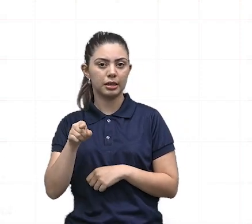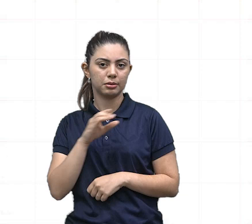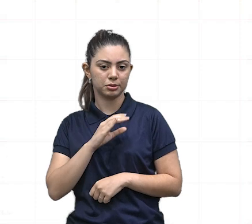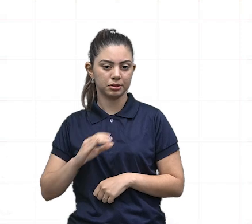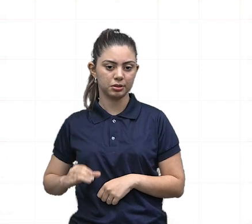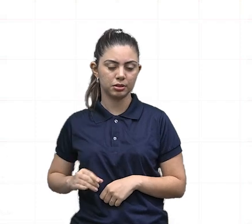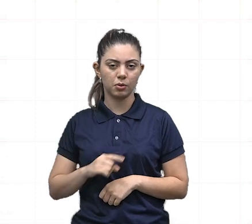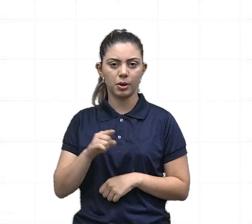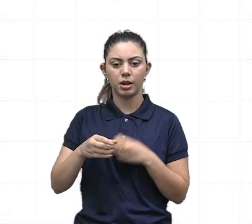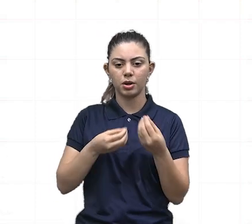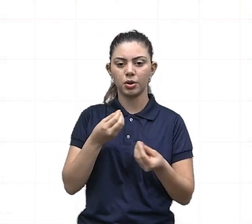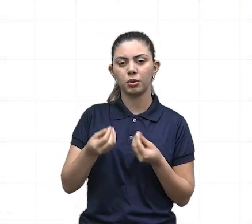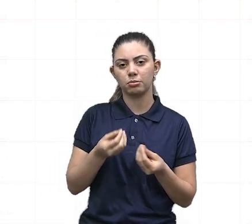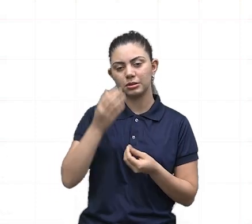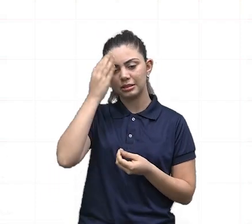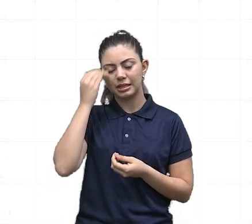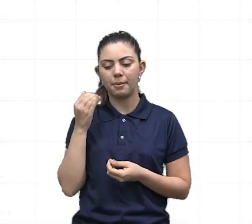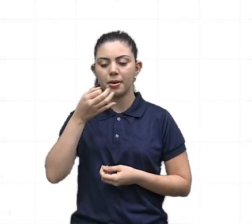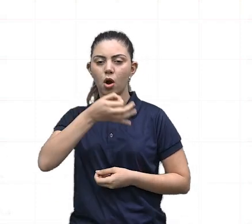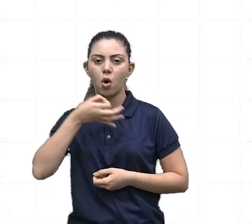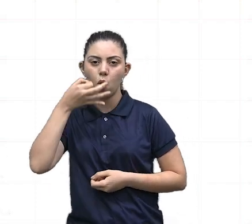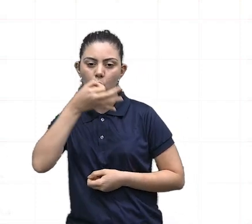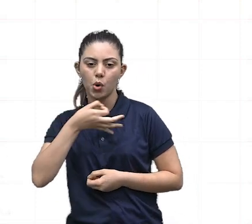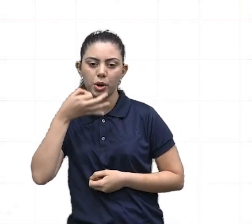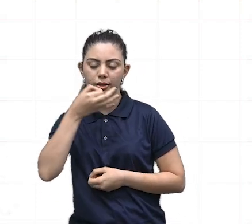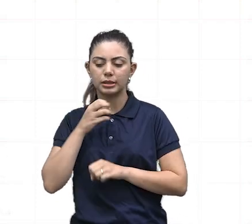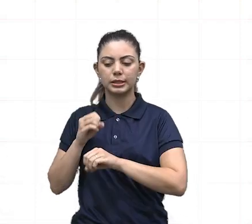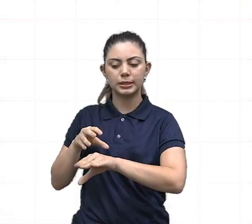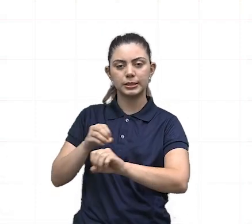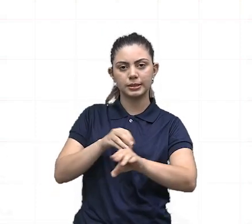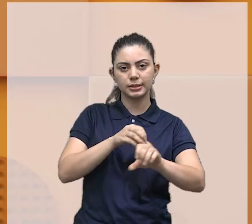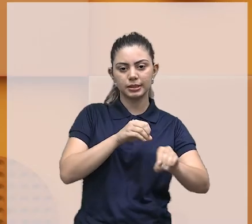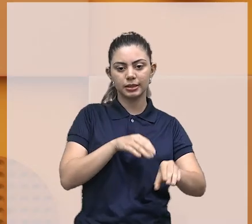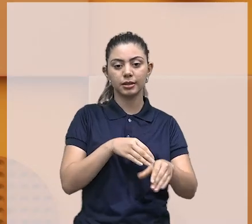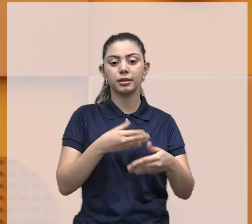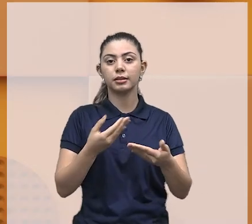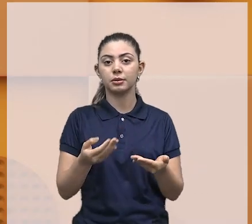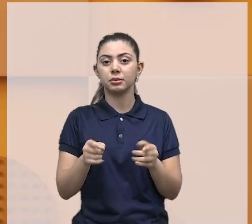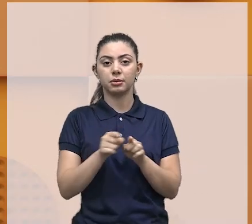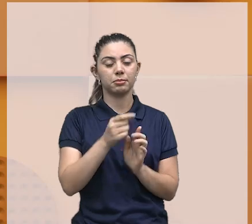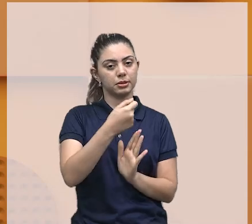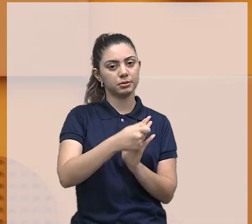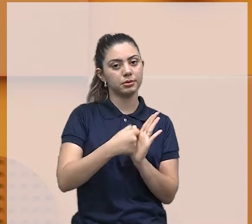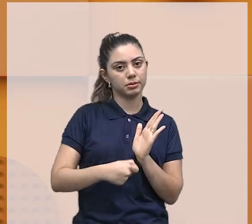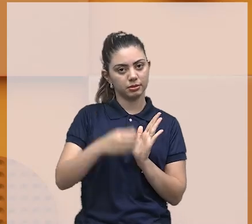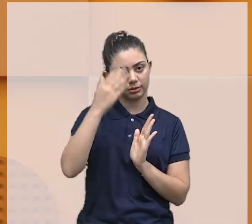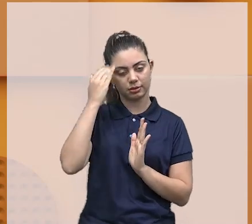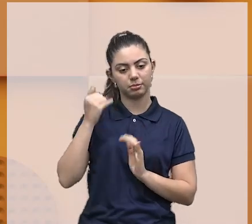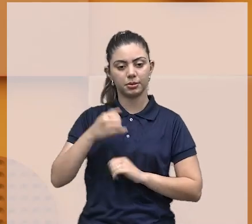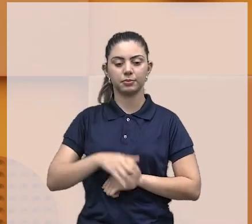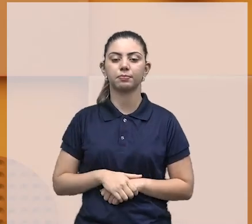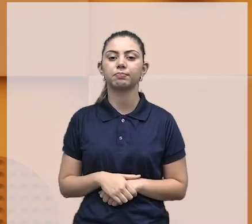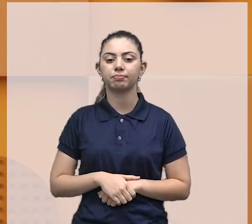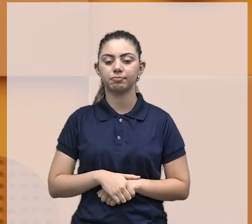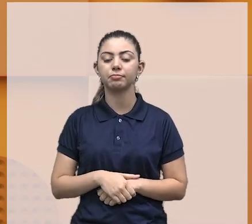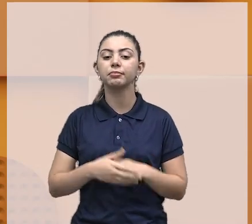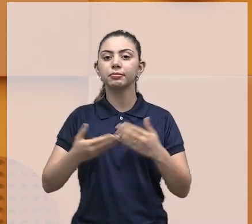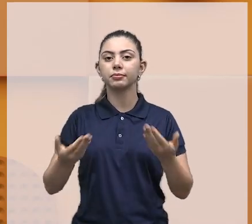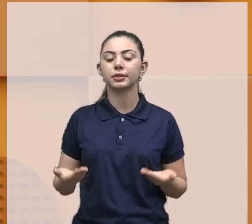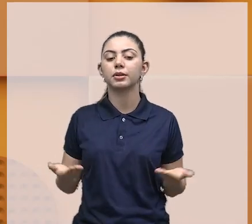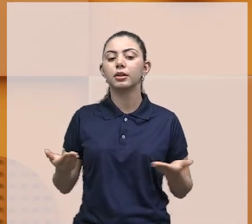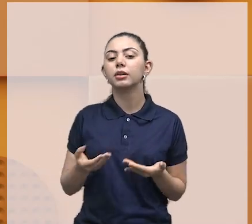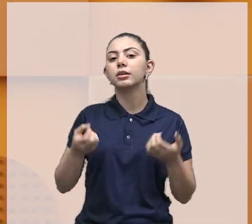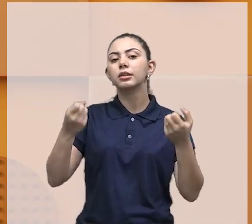as pessoas, para as multidões. E, claro, eles dominavam também aí a escrita. Vamos, então, ali, né, falar